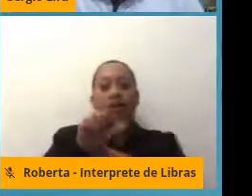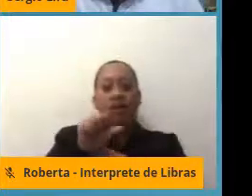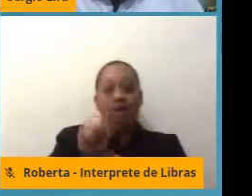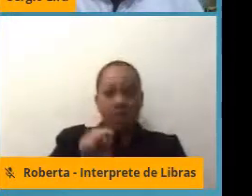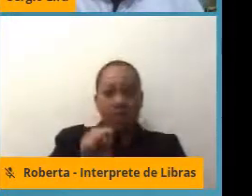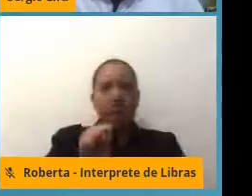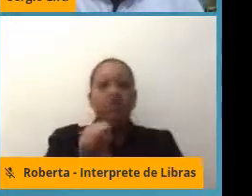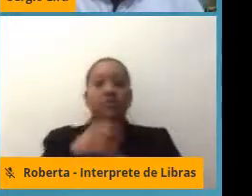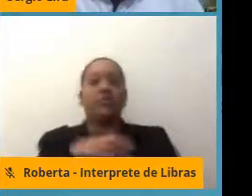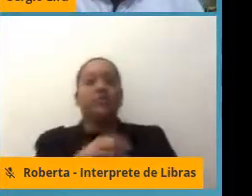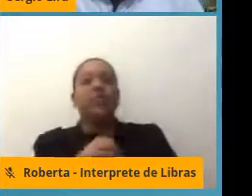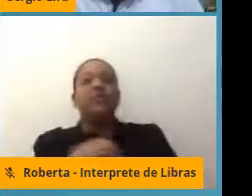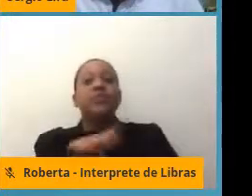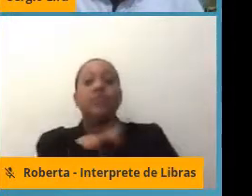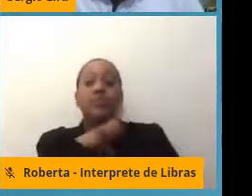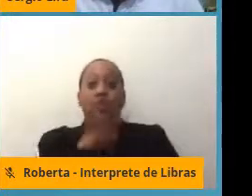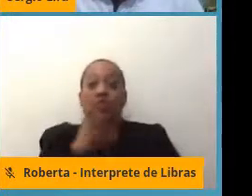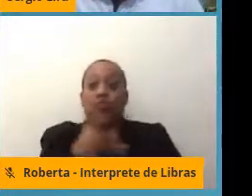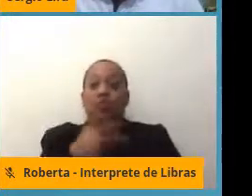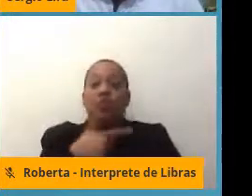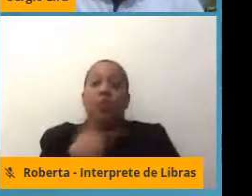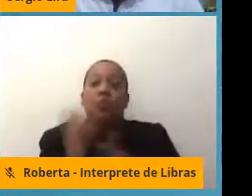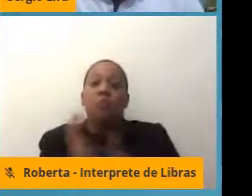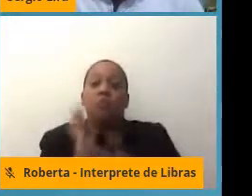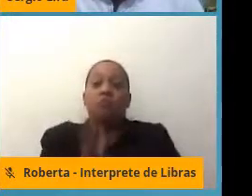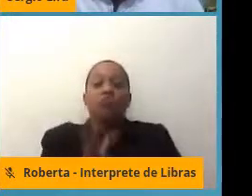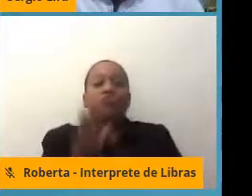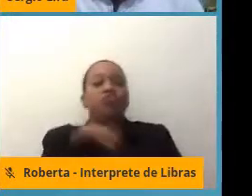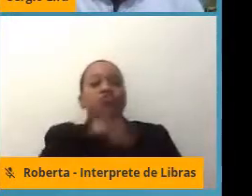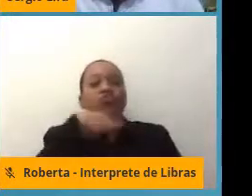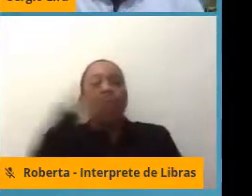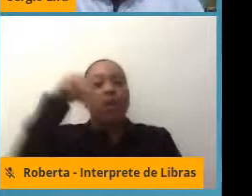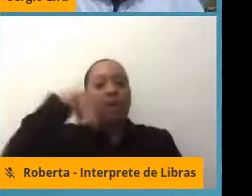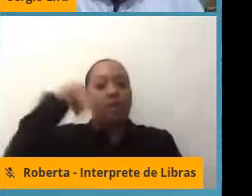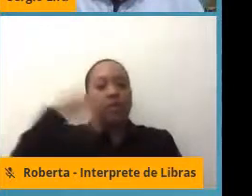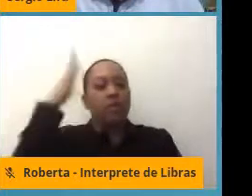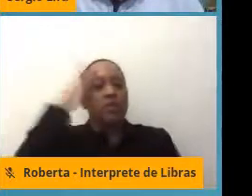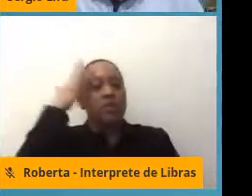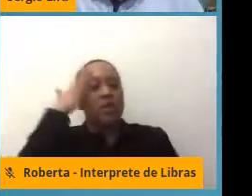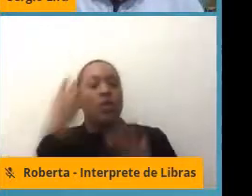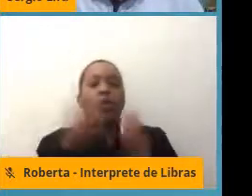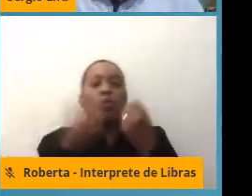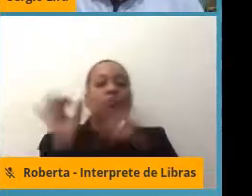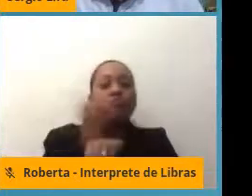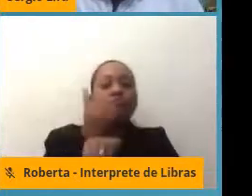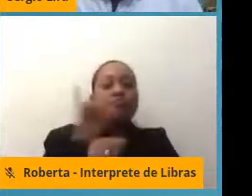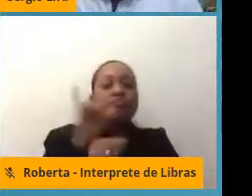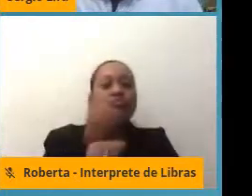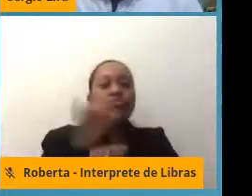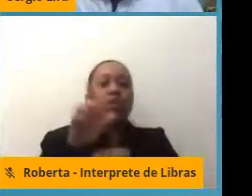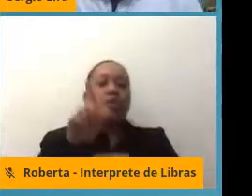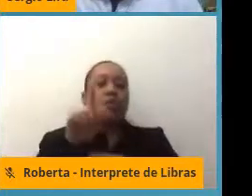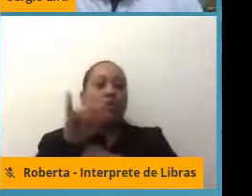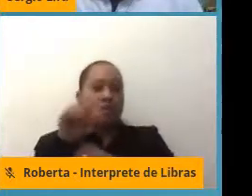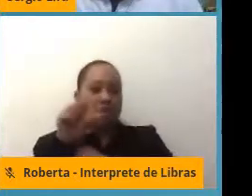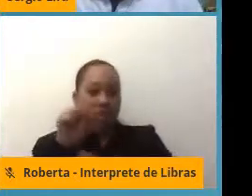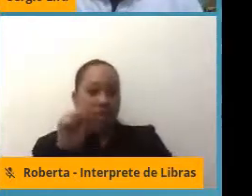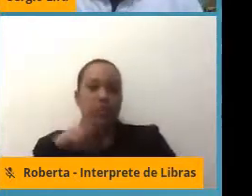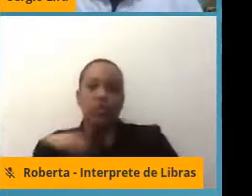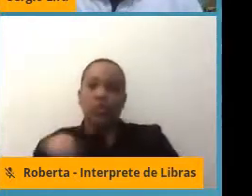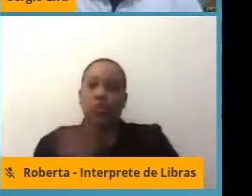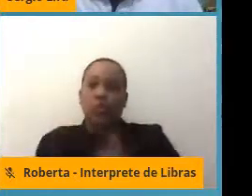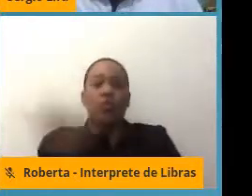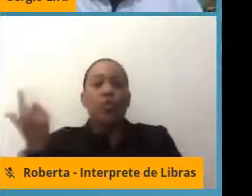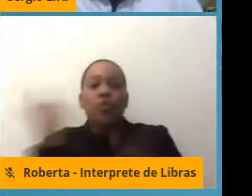dinâmica de um gás. E é assim que a gente consegue modelar matematicamente, né, nesse tipo de visão, ou fazendo